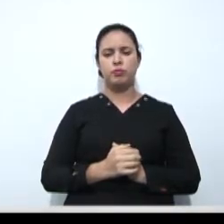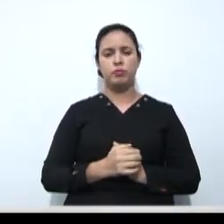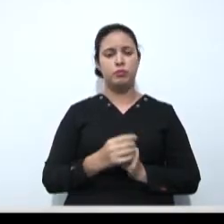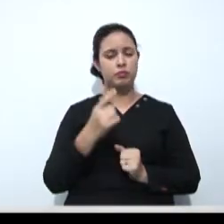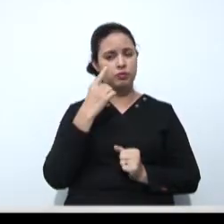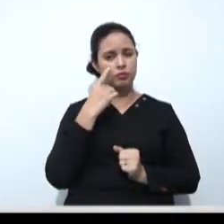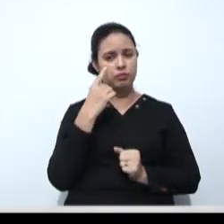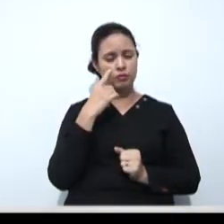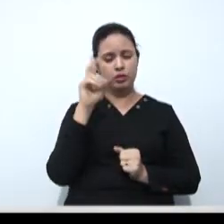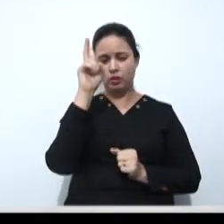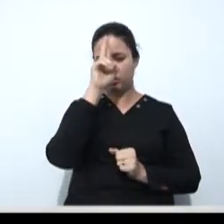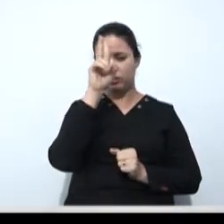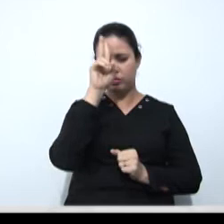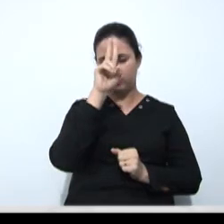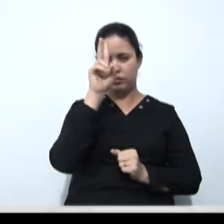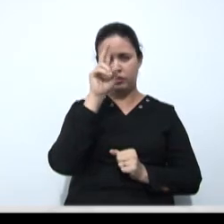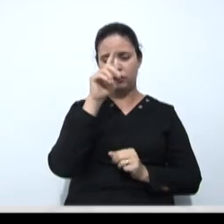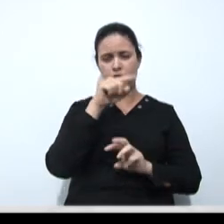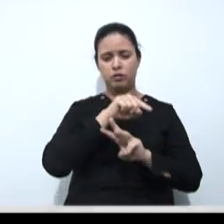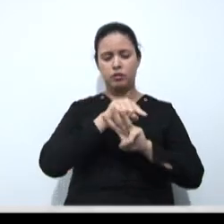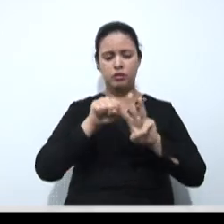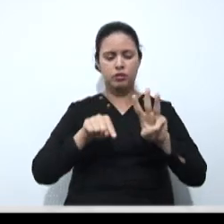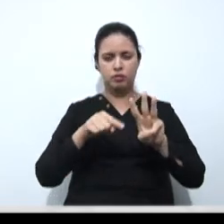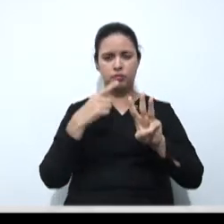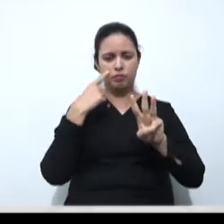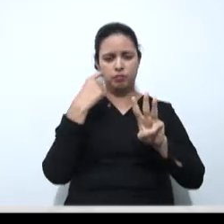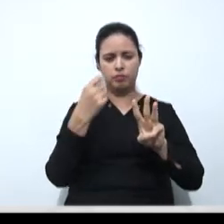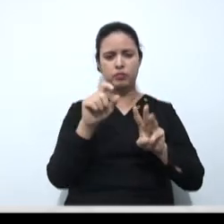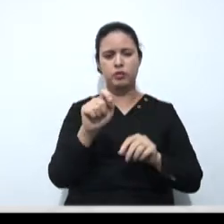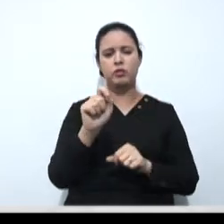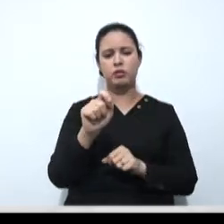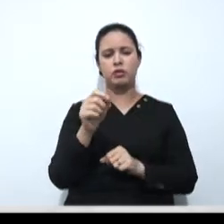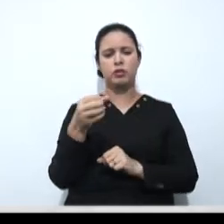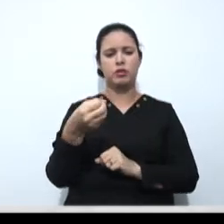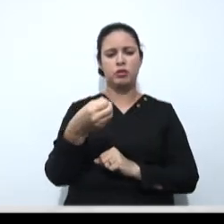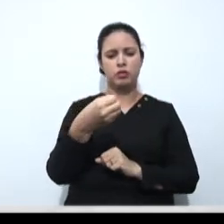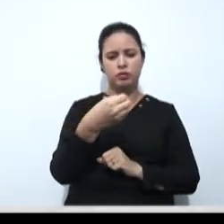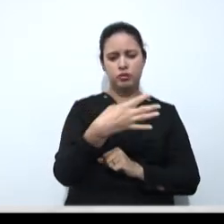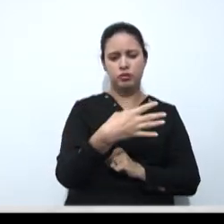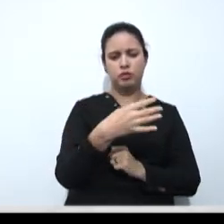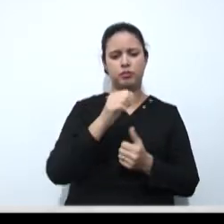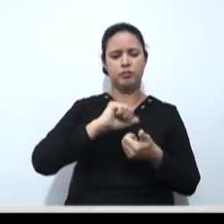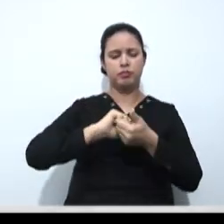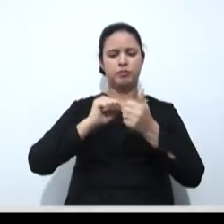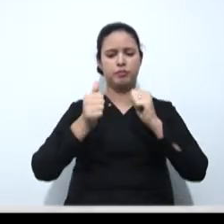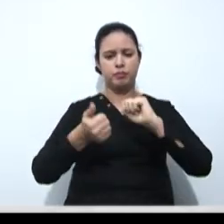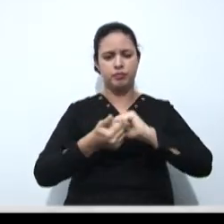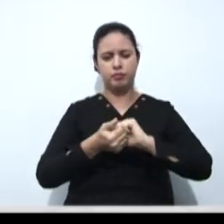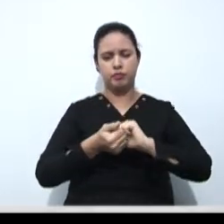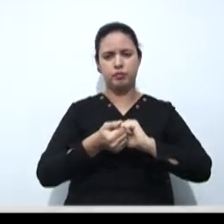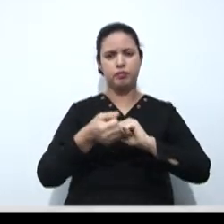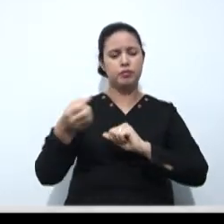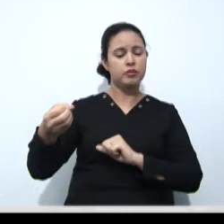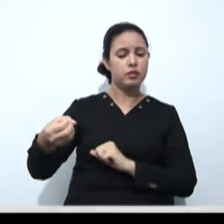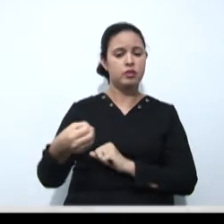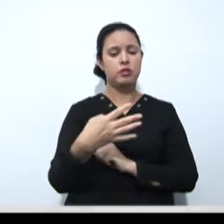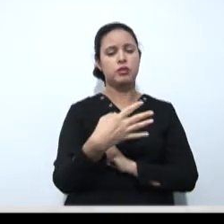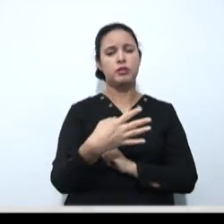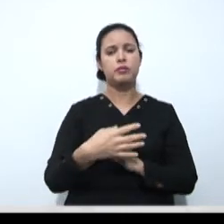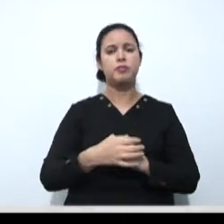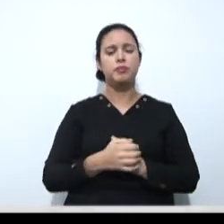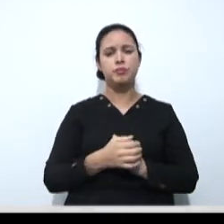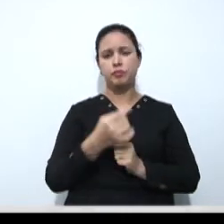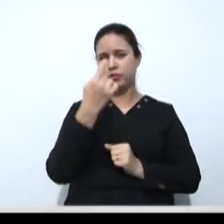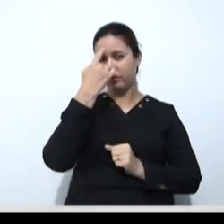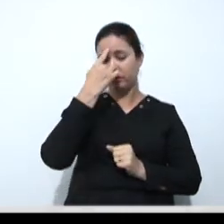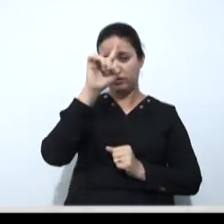itens interessantes da nossa aula, que é inovação, flexibilidade e criatividade. O que é inovar, então?